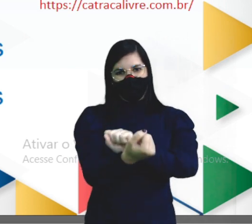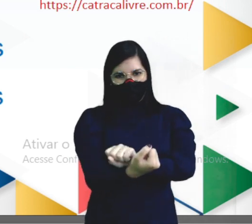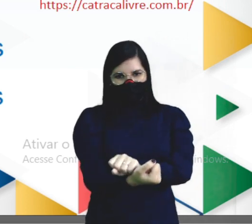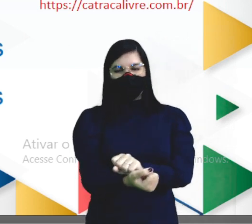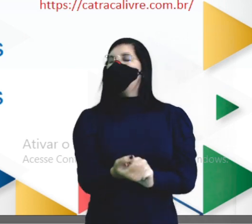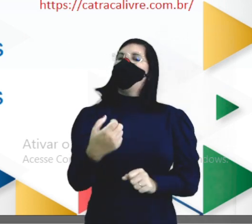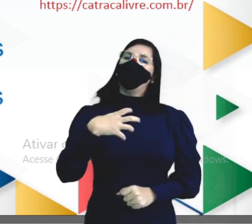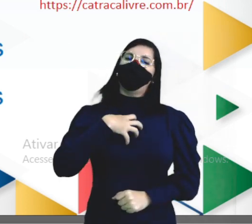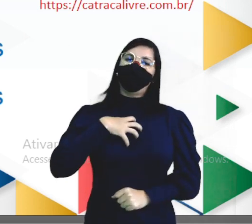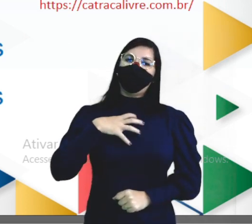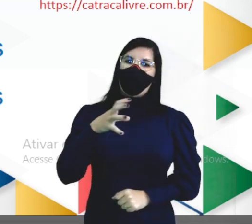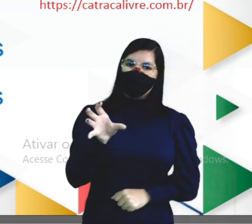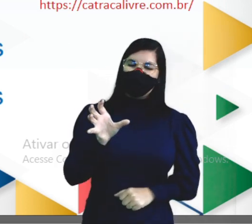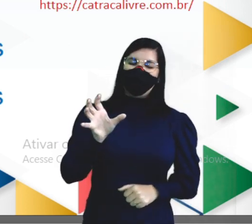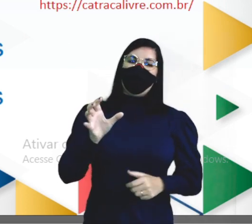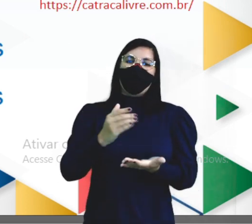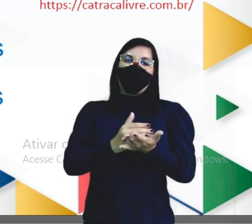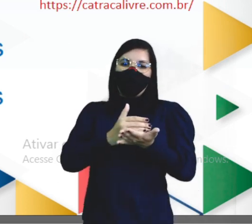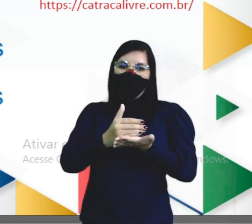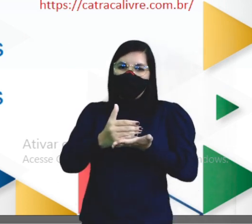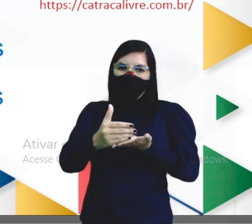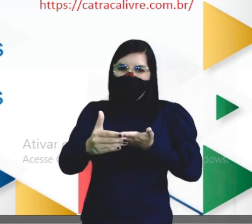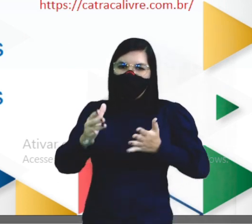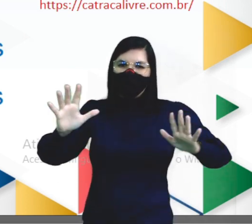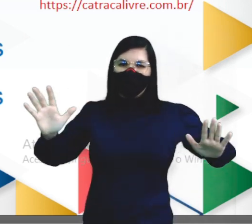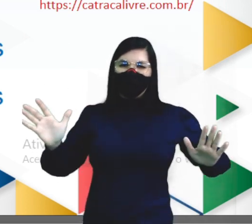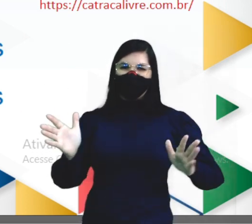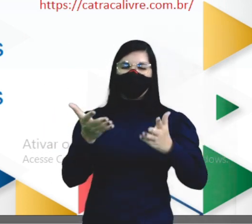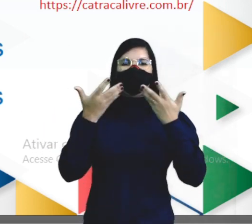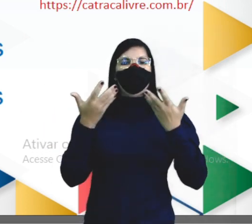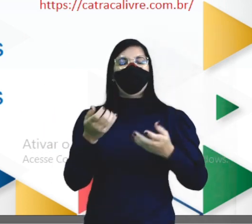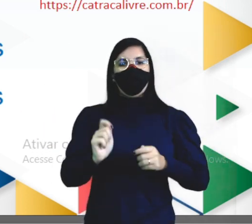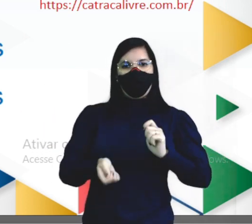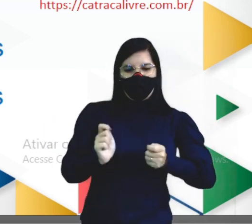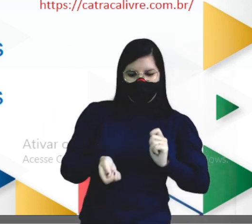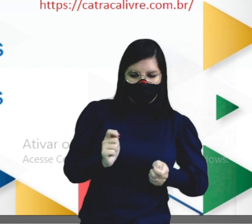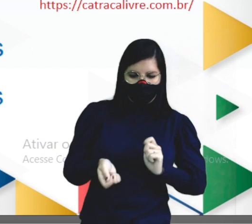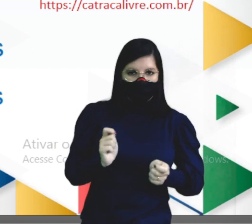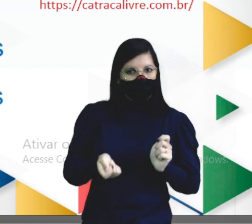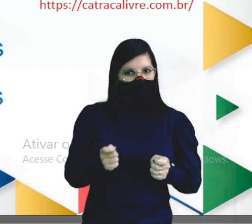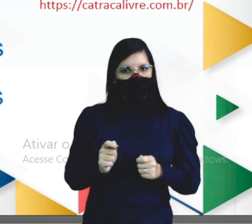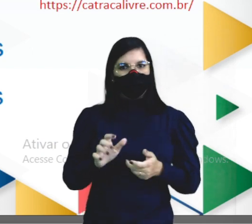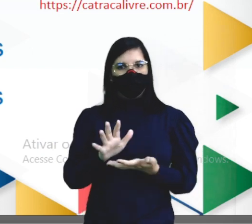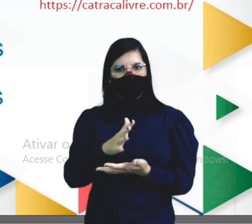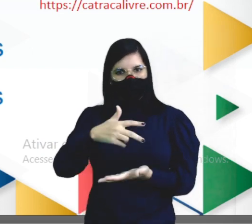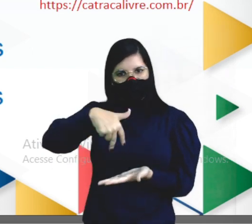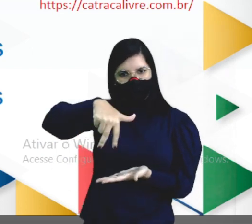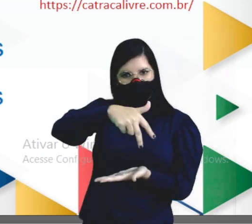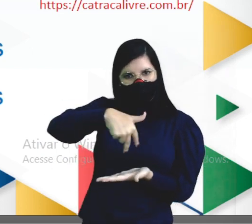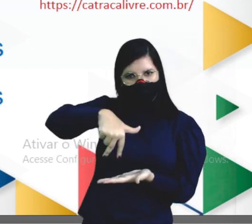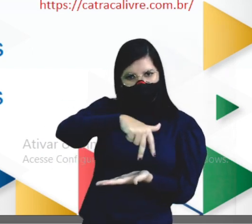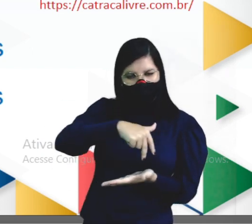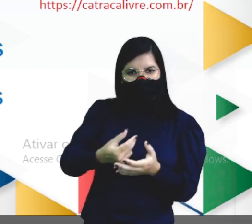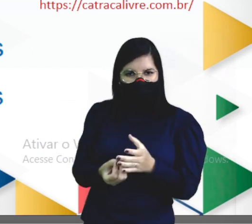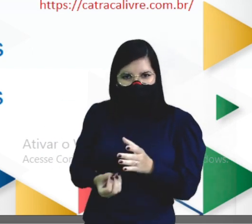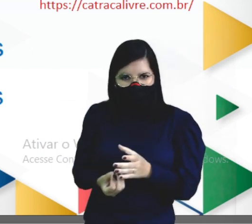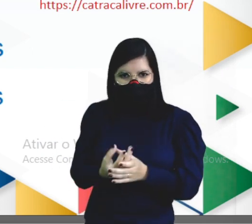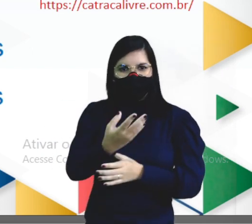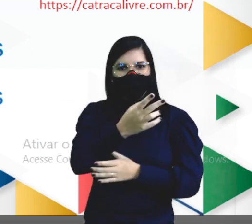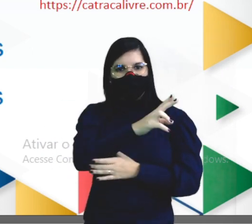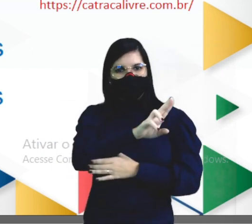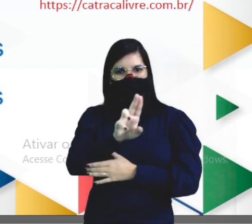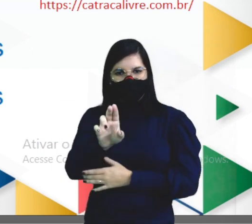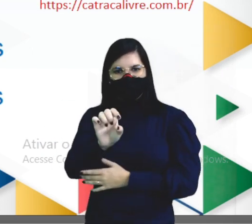já começavam a fazer nas suas festividades, né, de batuque, de dança, e apelidaram de samba, né? Quando teve